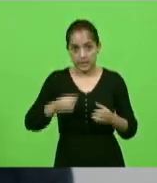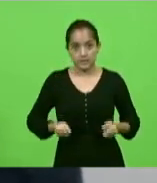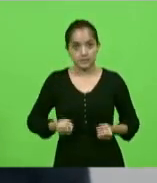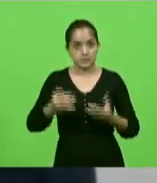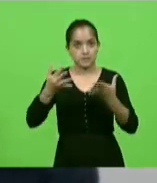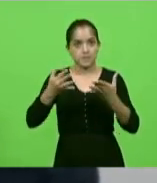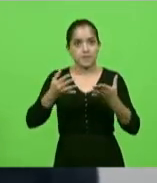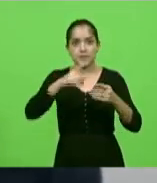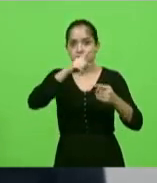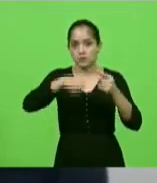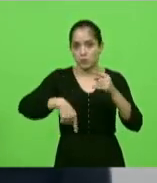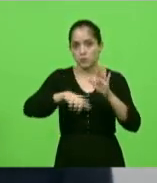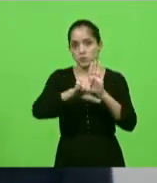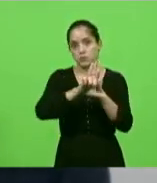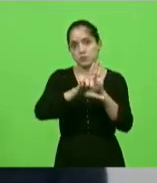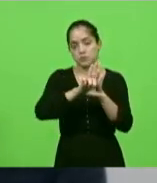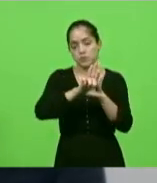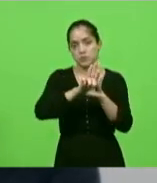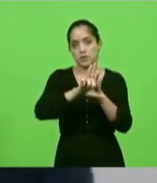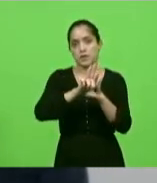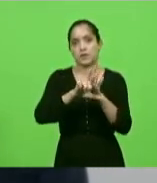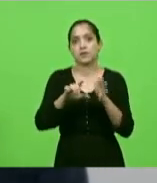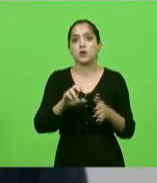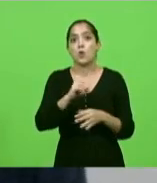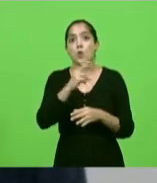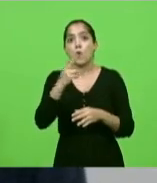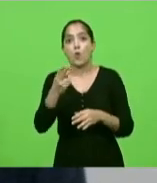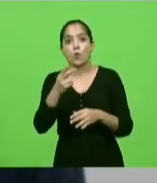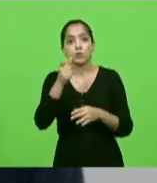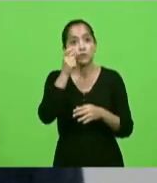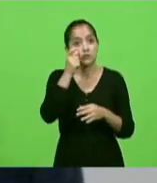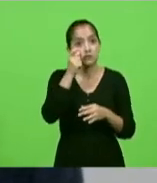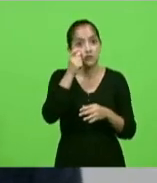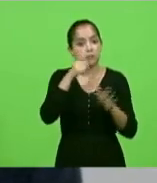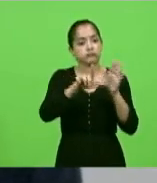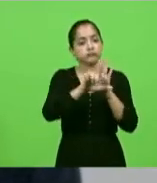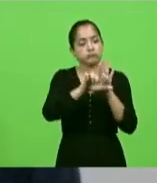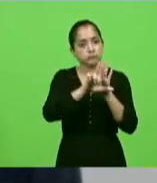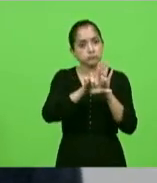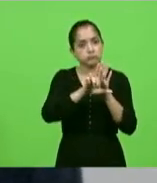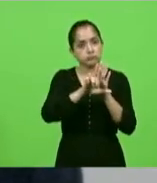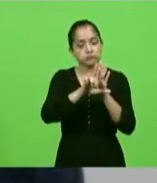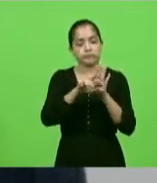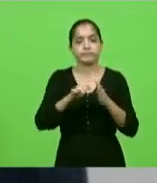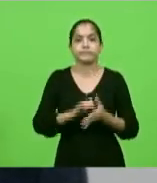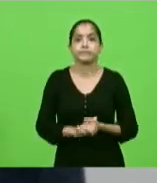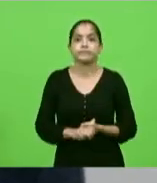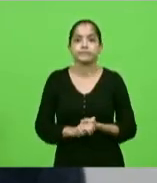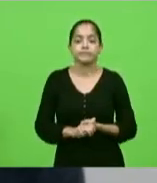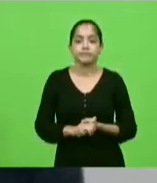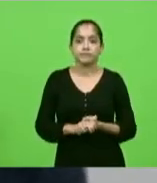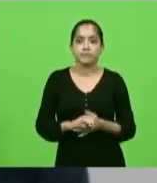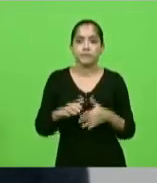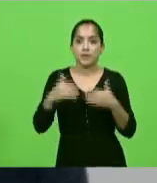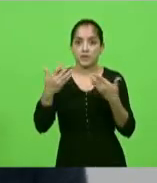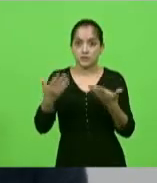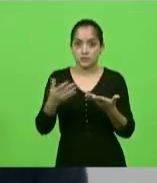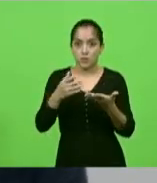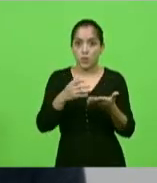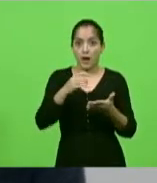não autorizadas por lei ou sem observância das prescrições legais relativas às mesmas em relação